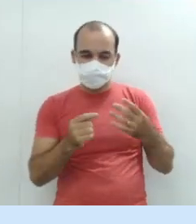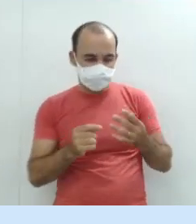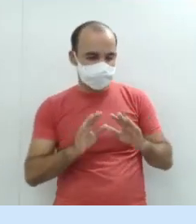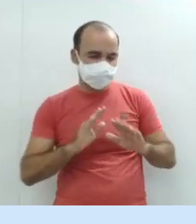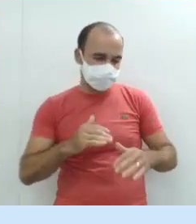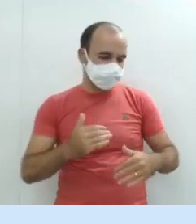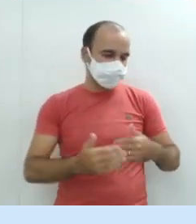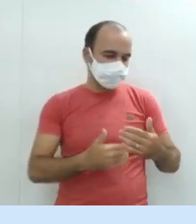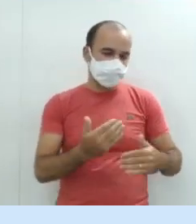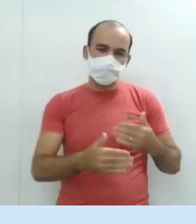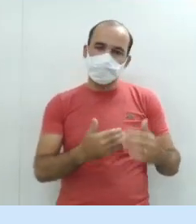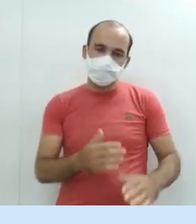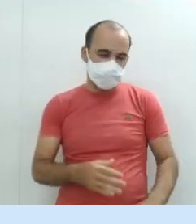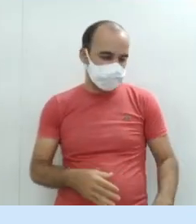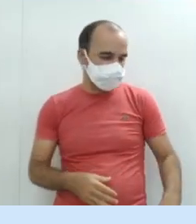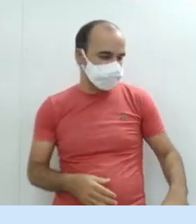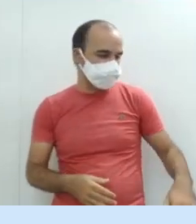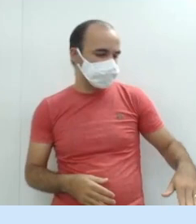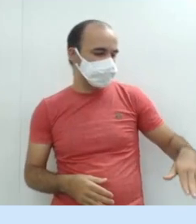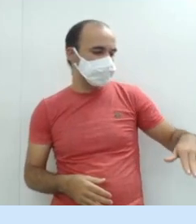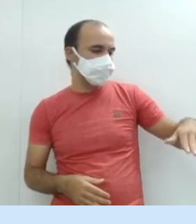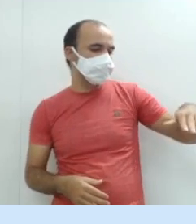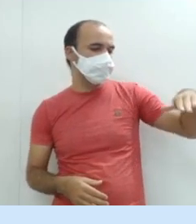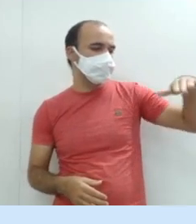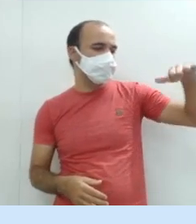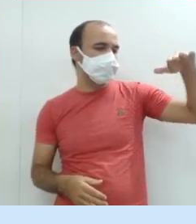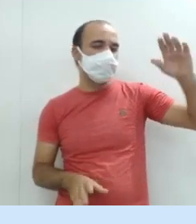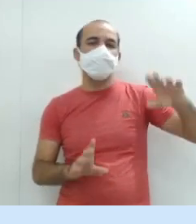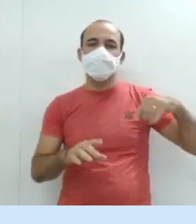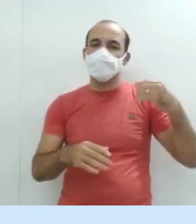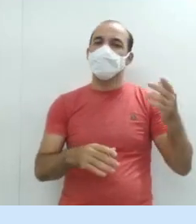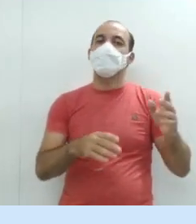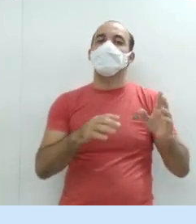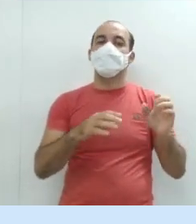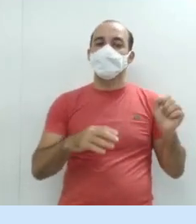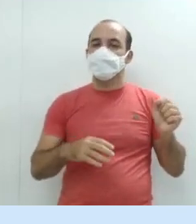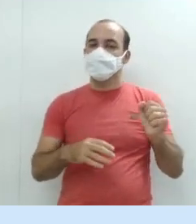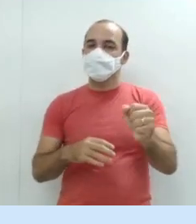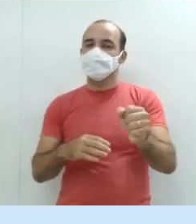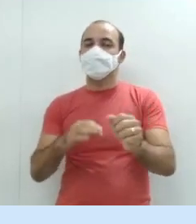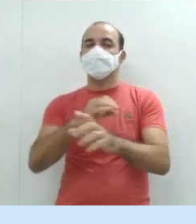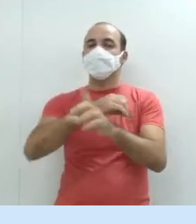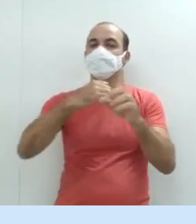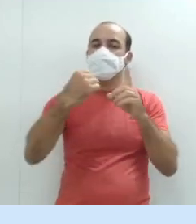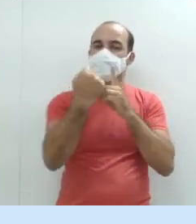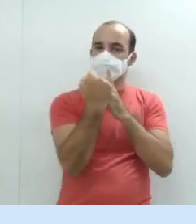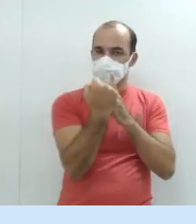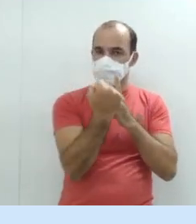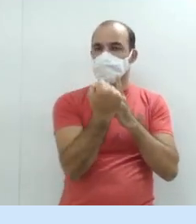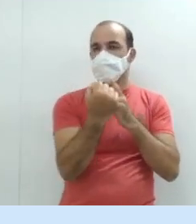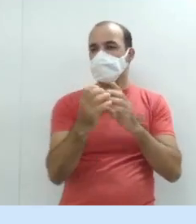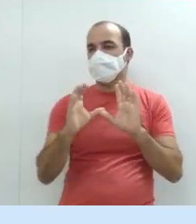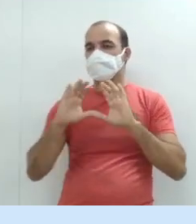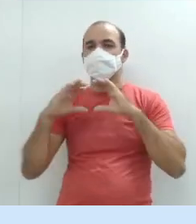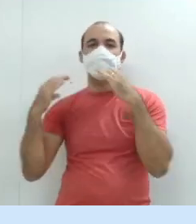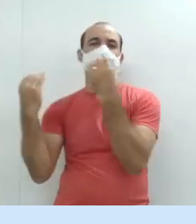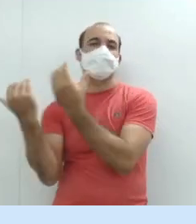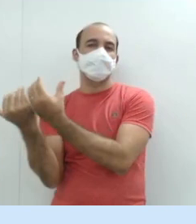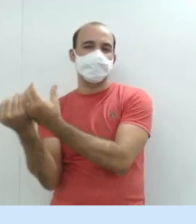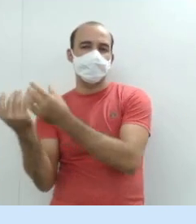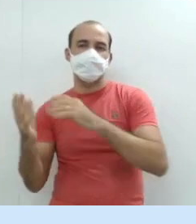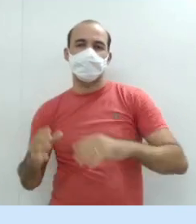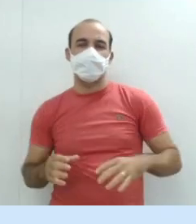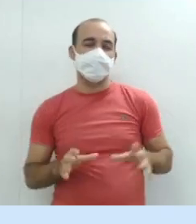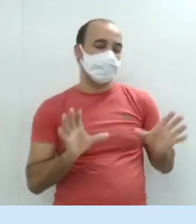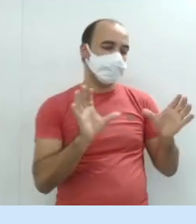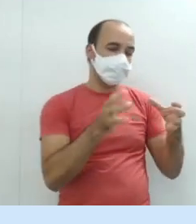tempo nos tornamos também seres sociais, porque todos nós não estamos inseridos em uma determinada sociedade, todos nós nos temos